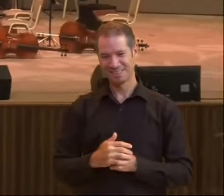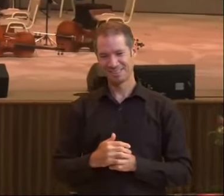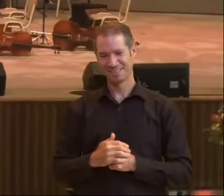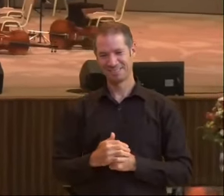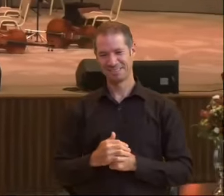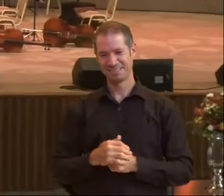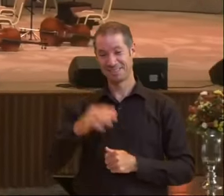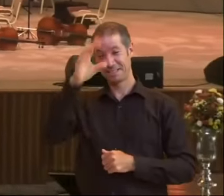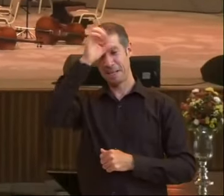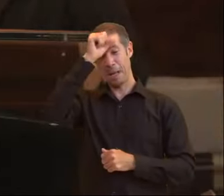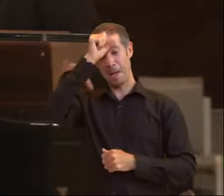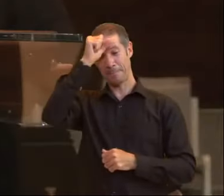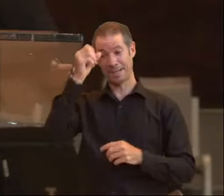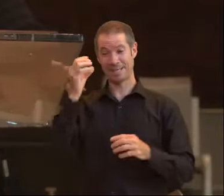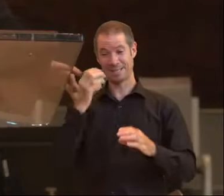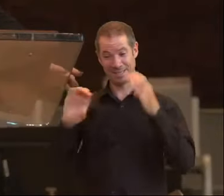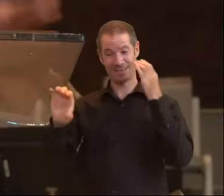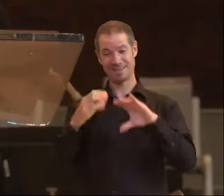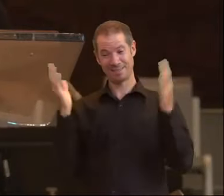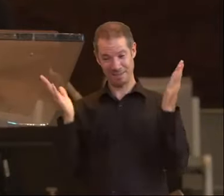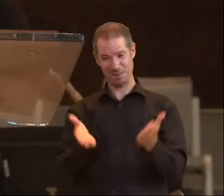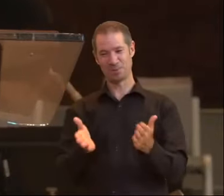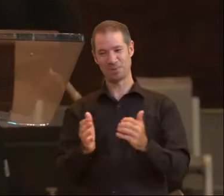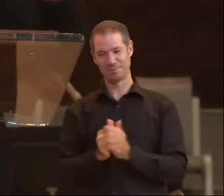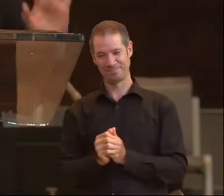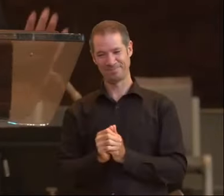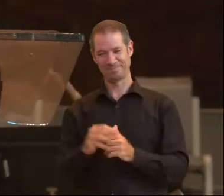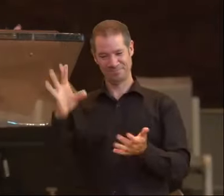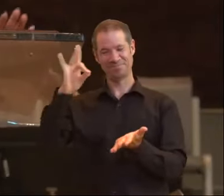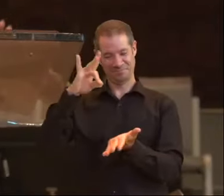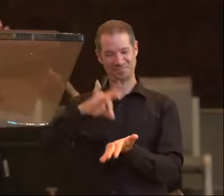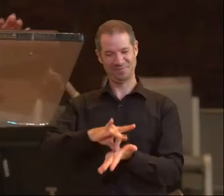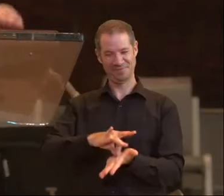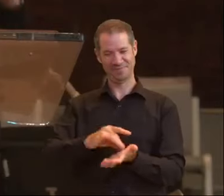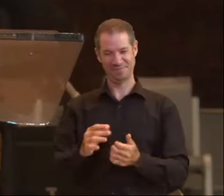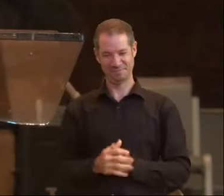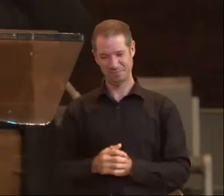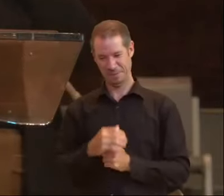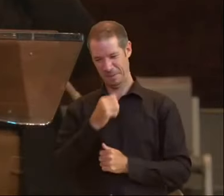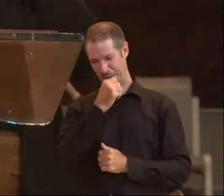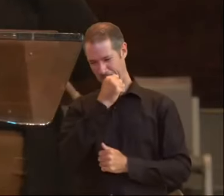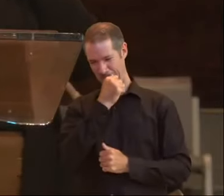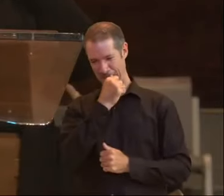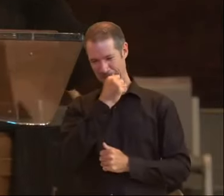Tive que aprender para cantar hoje. Mas vai dar certo. Vamos lá?